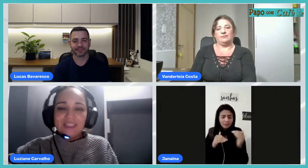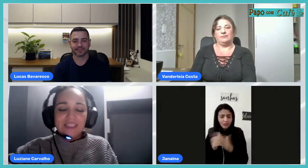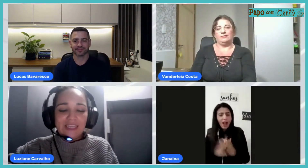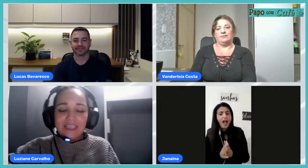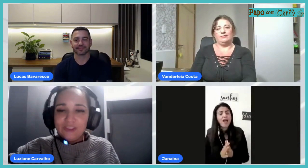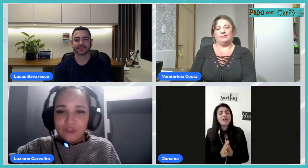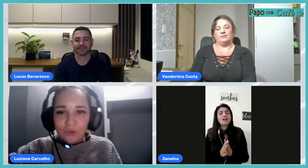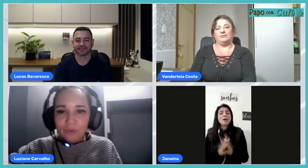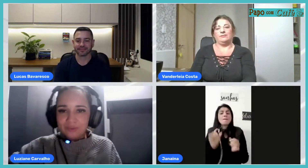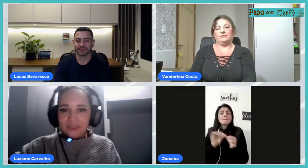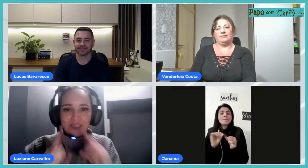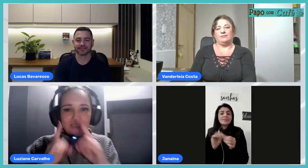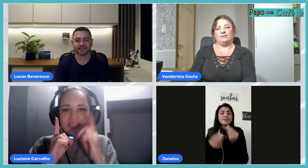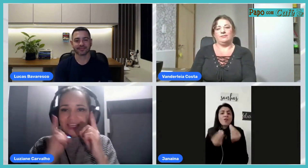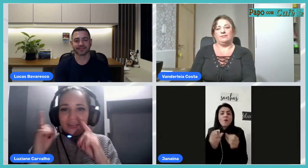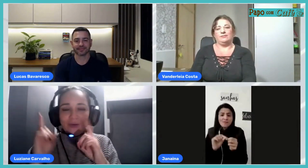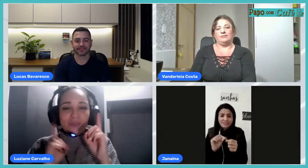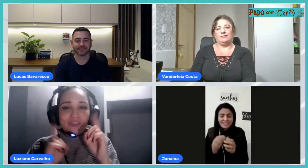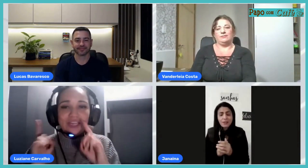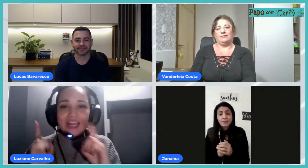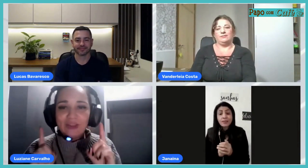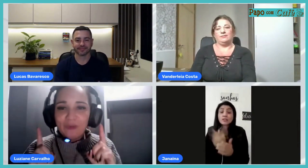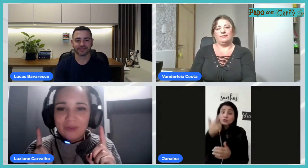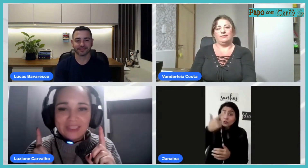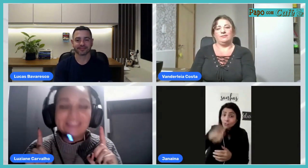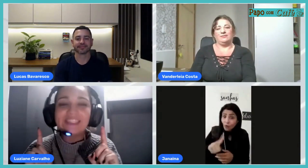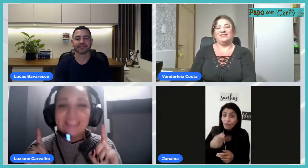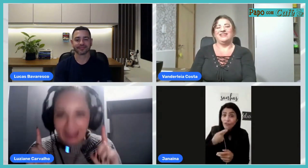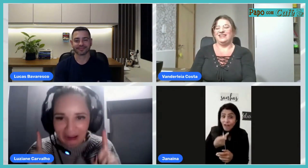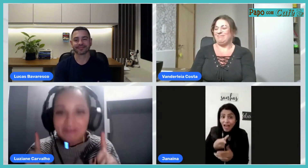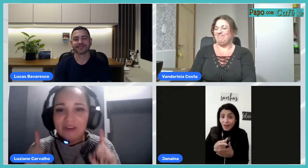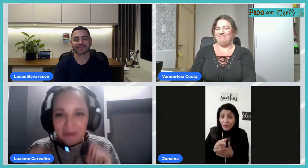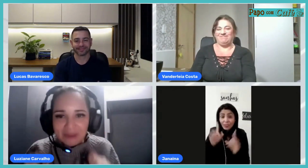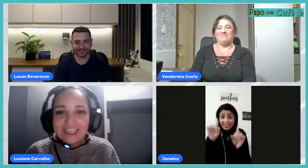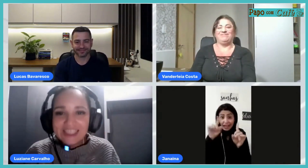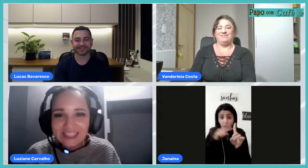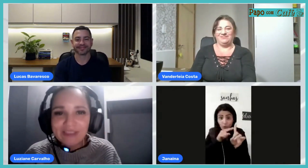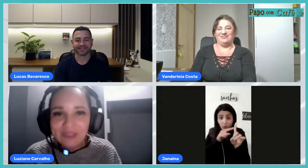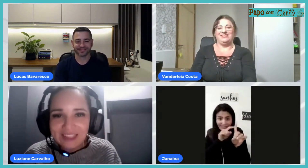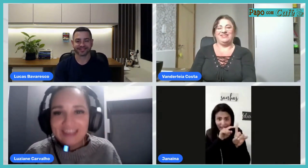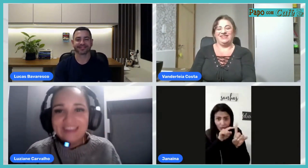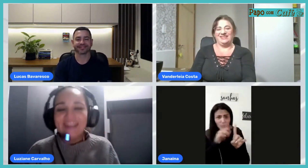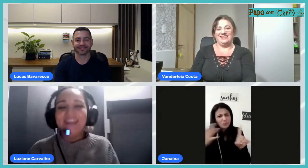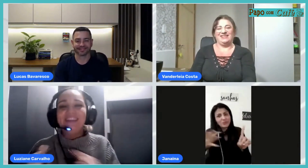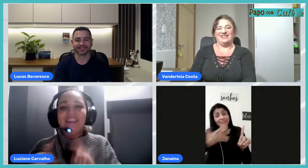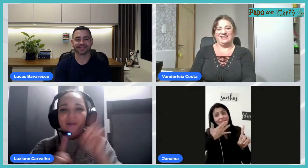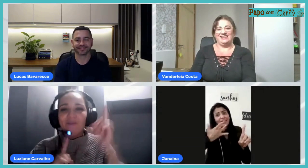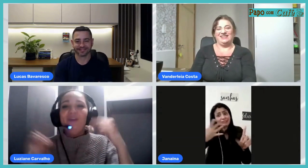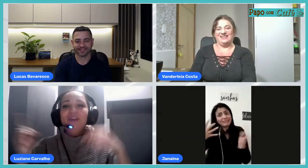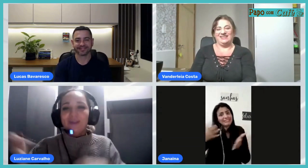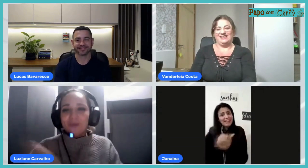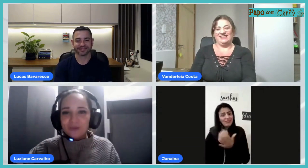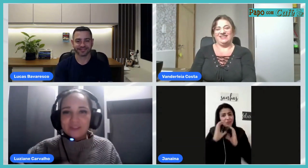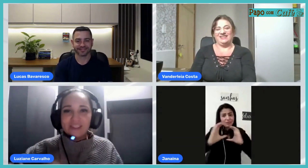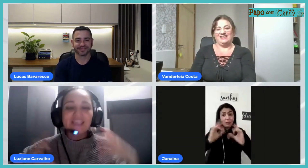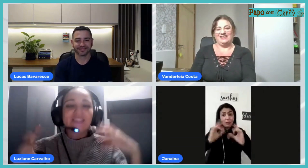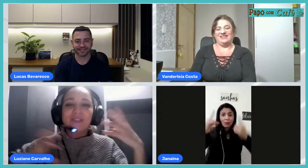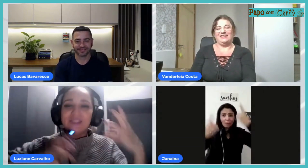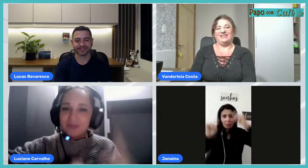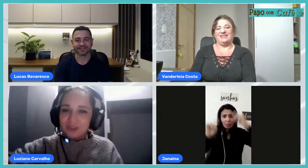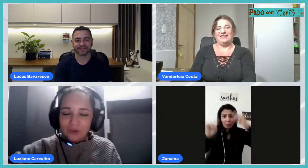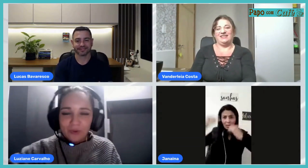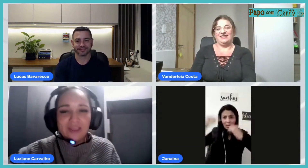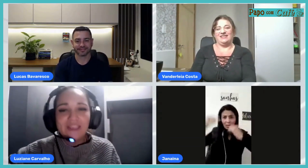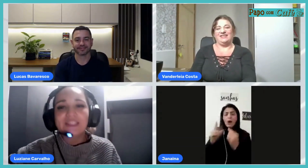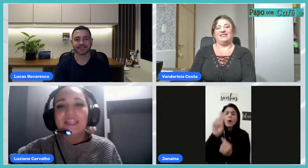possam entender. E, de novo, assim, o indicador salva a comunicação, sim, né? Então, usem as